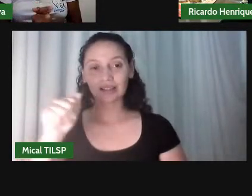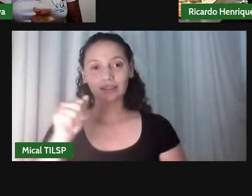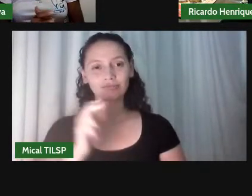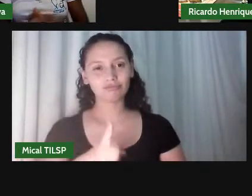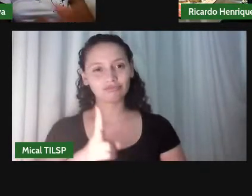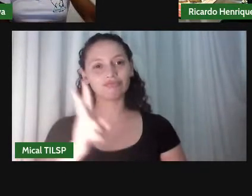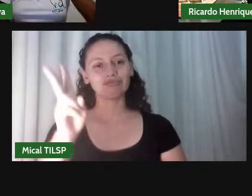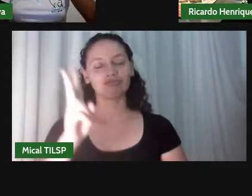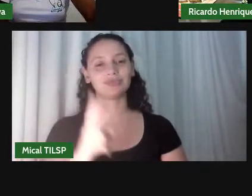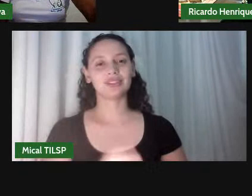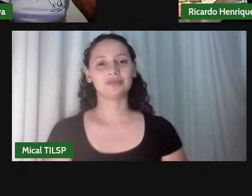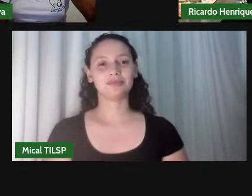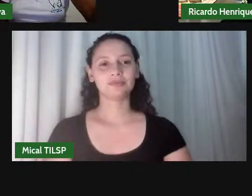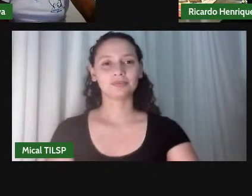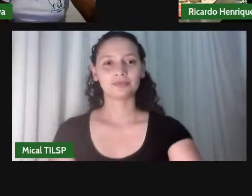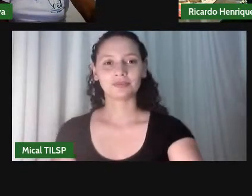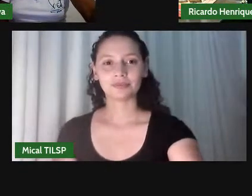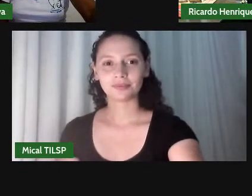gente.